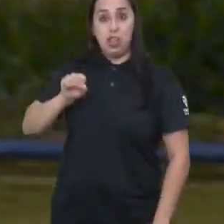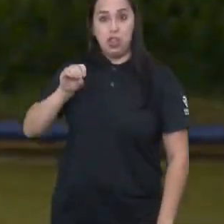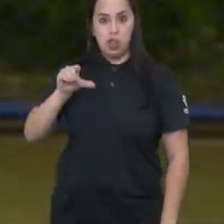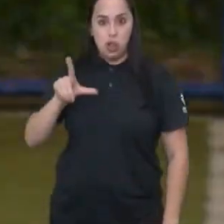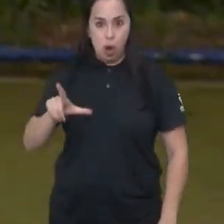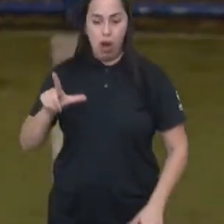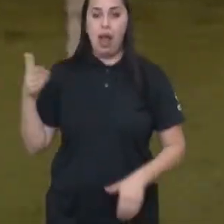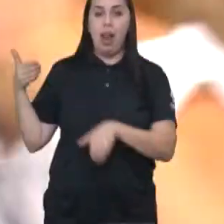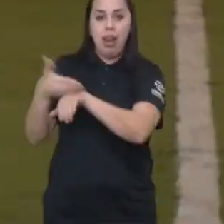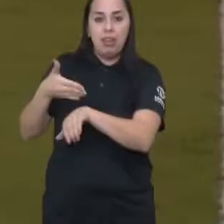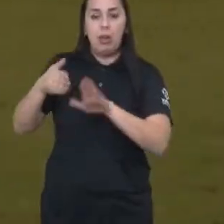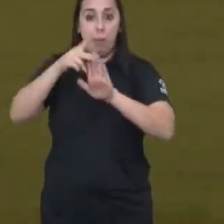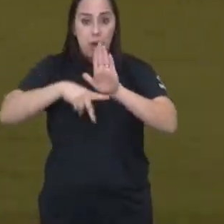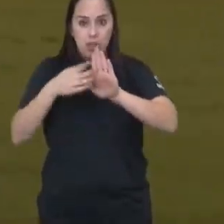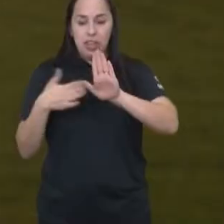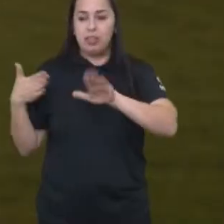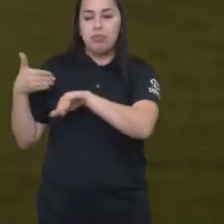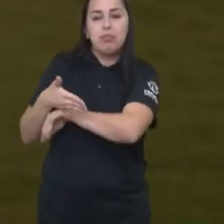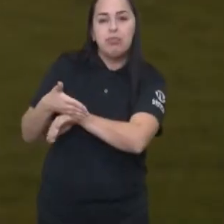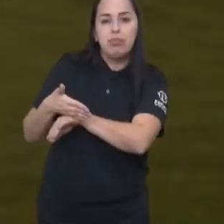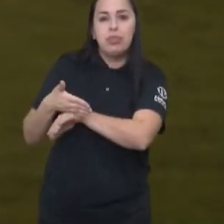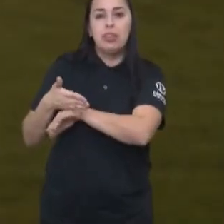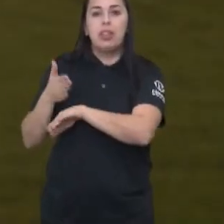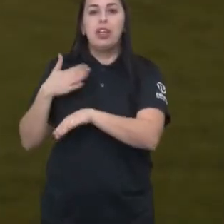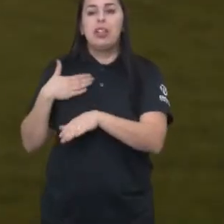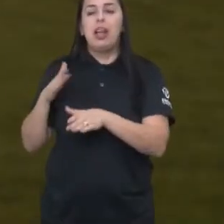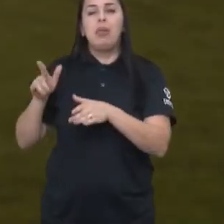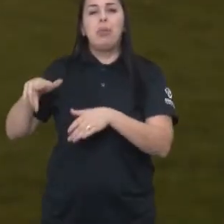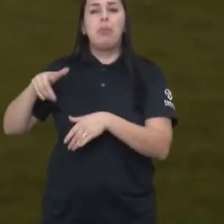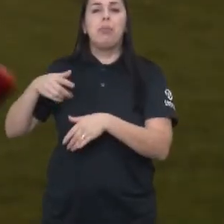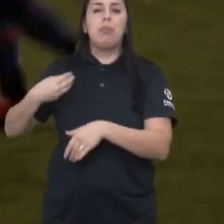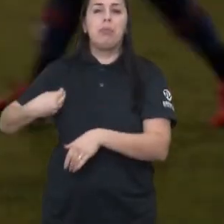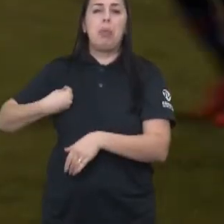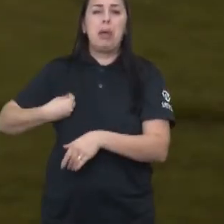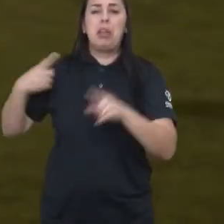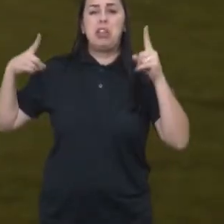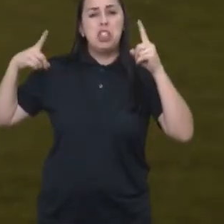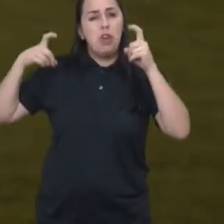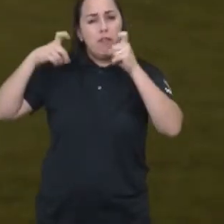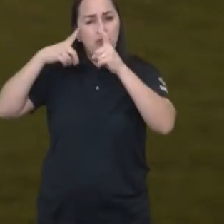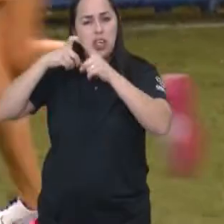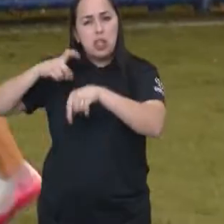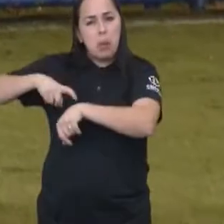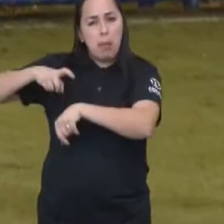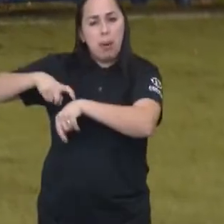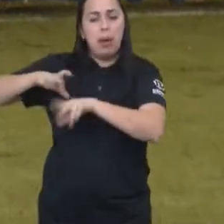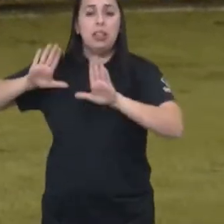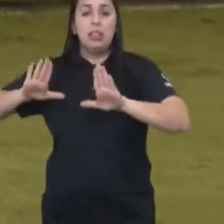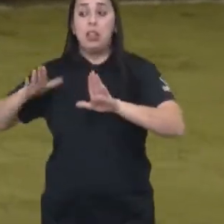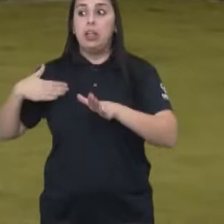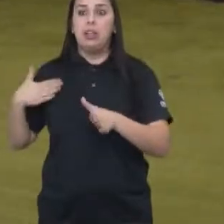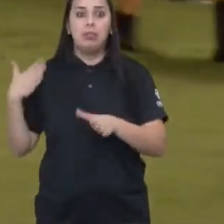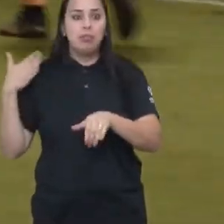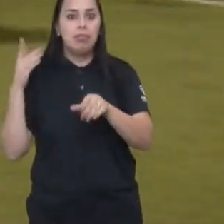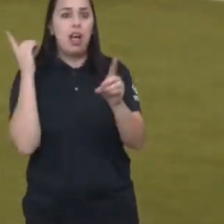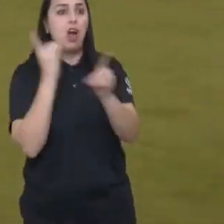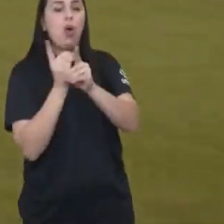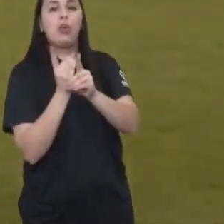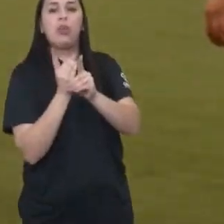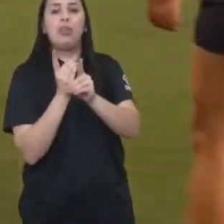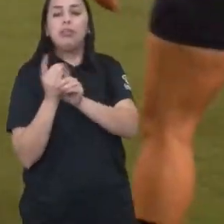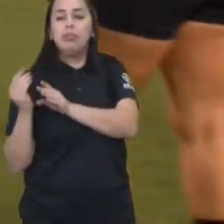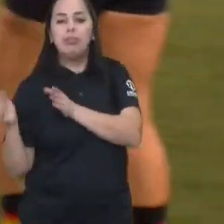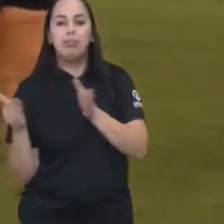frequenta o projeto desde o fim de 2020 ela passou por um momento complicado na vida pessoal que foi no futebol que